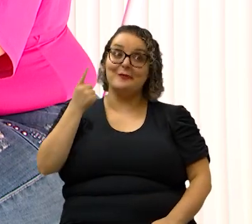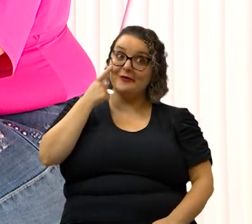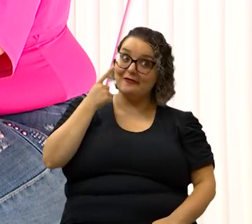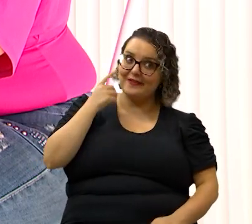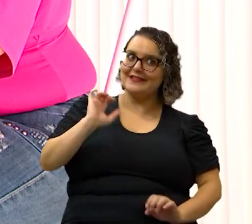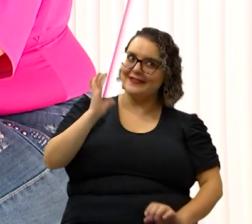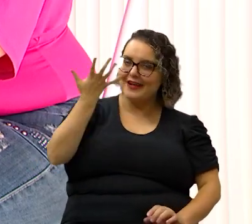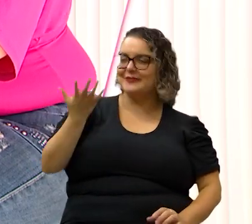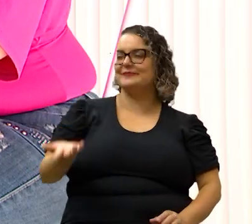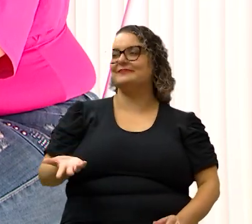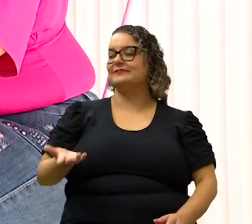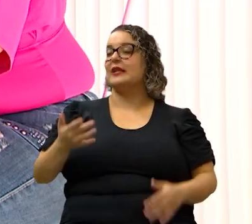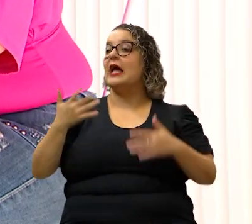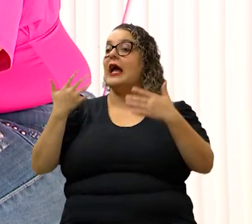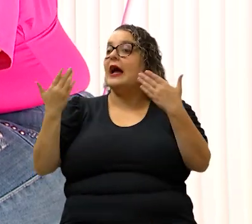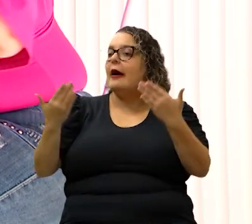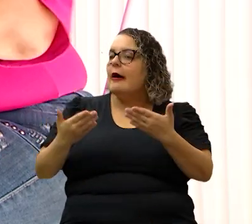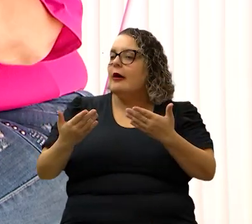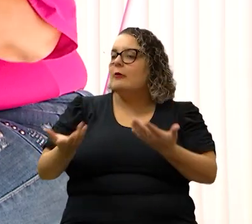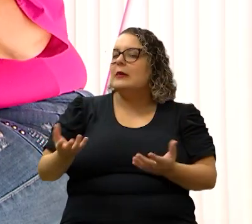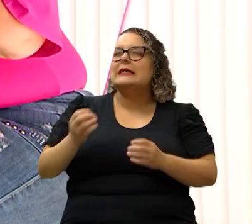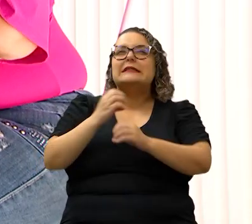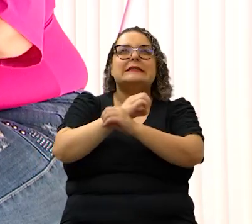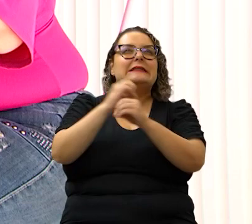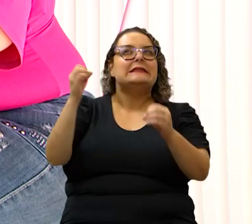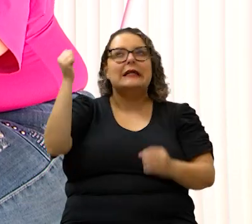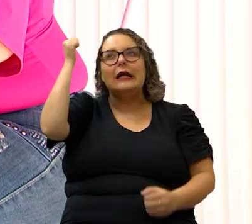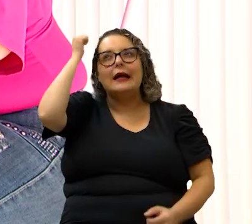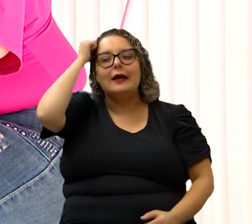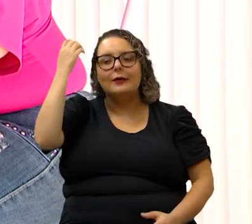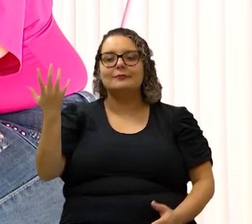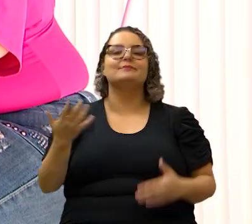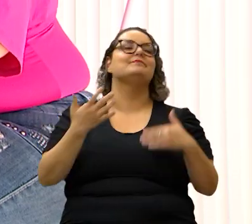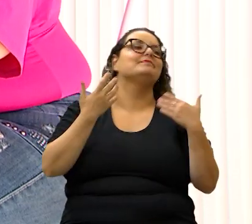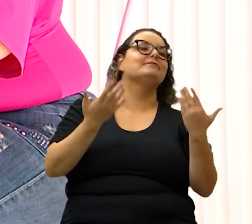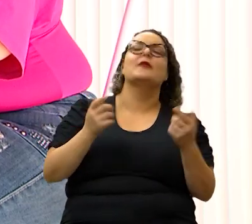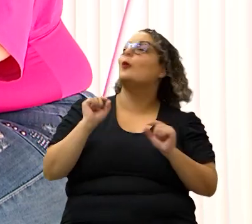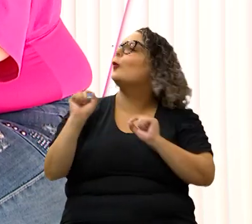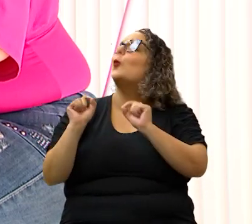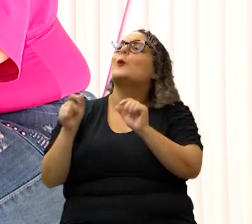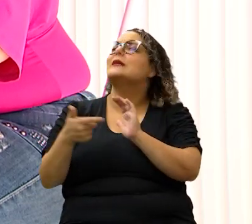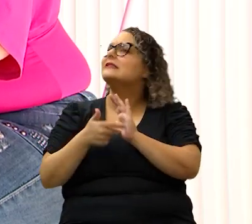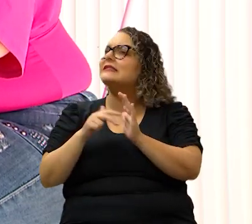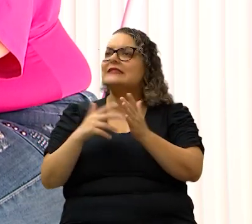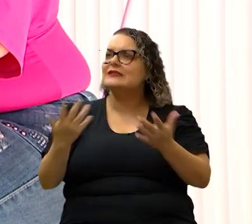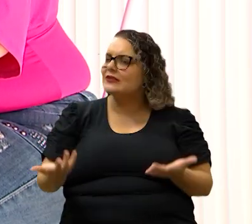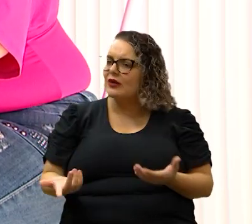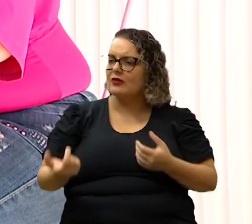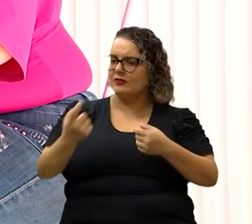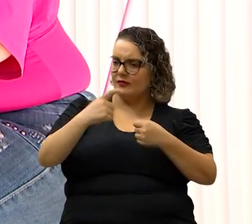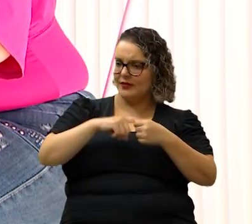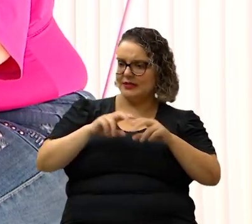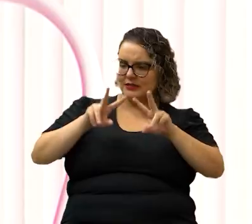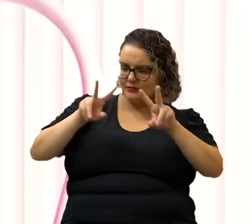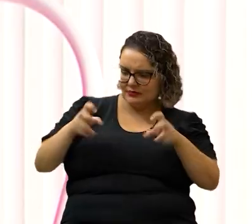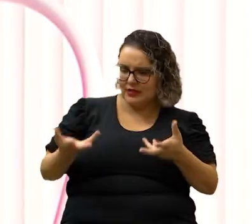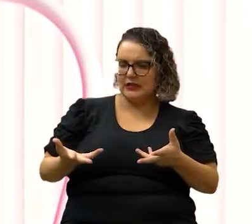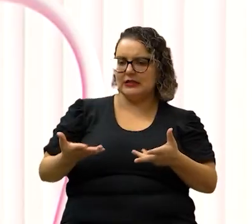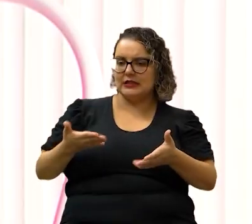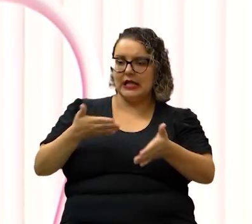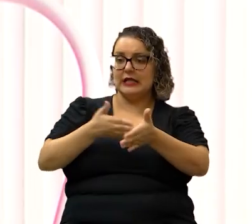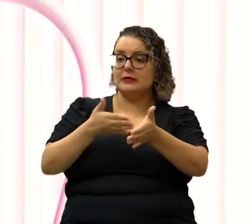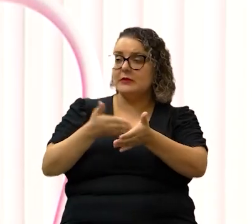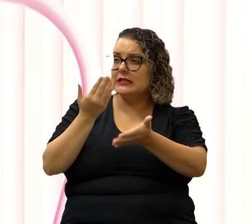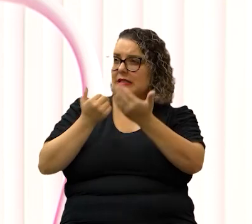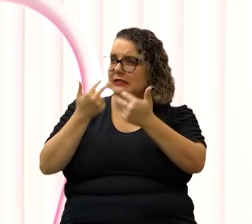acontecer mesmo. Tá, vamos agora destrinchar esse zero culpa. Pois então. O que é isso? Voltando um pouquinho para a